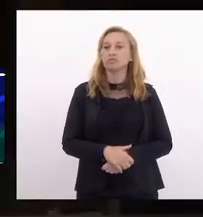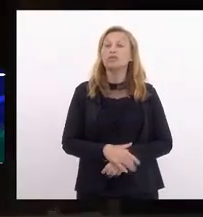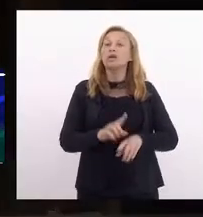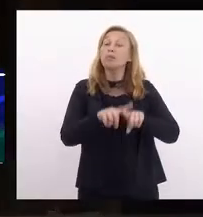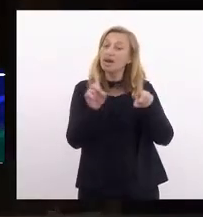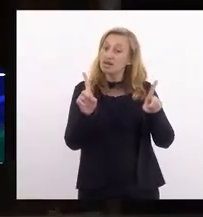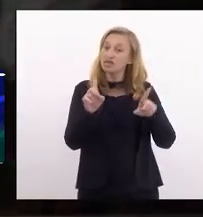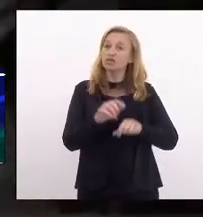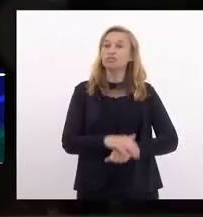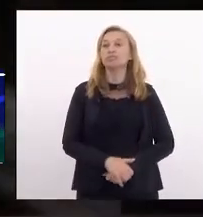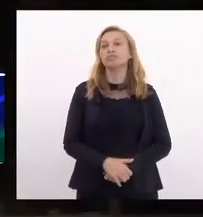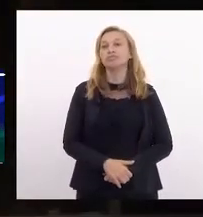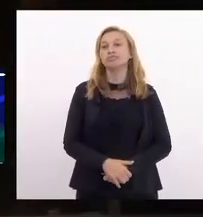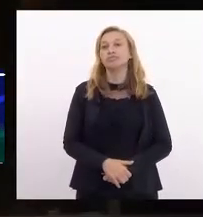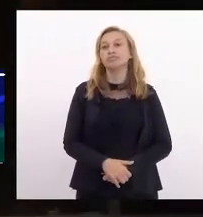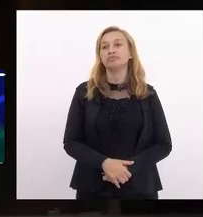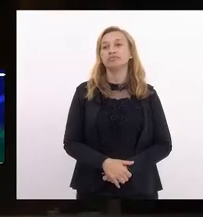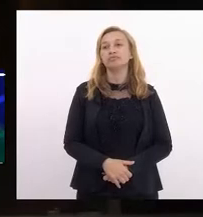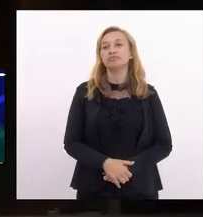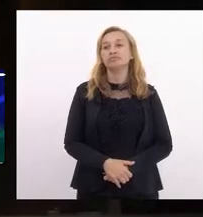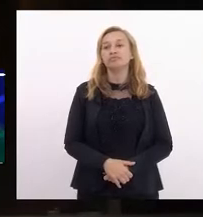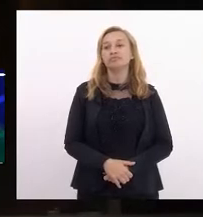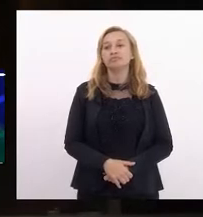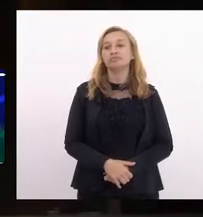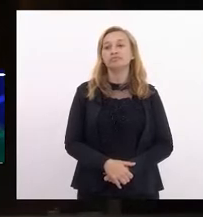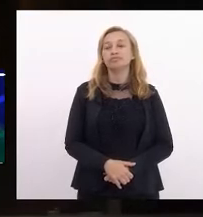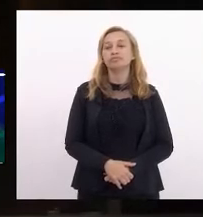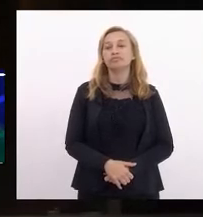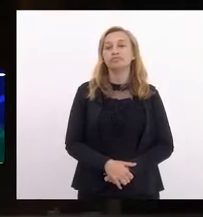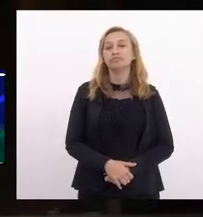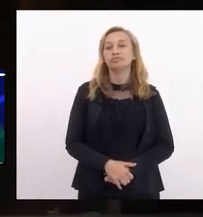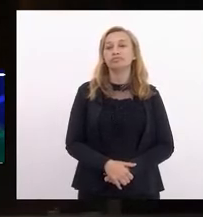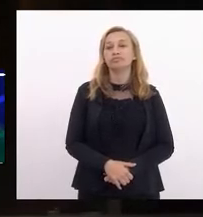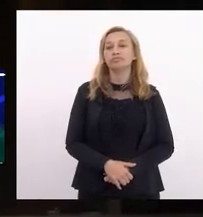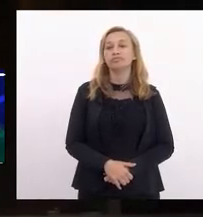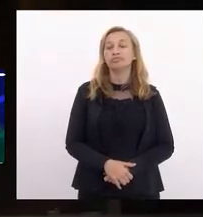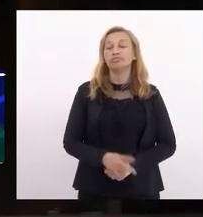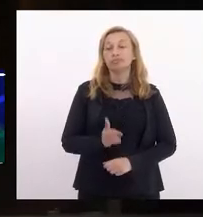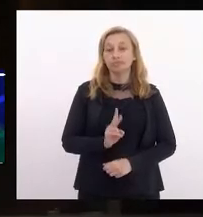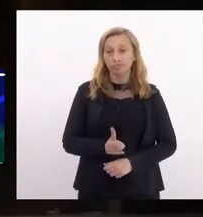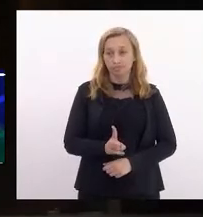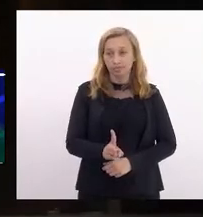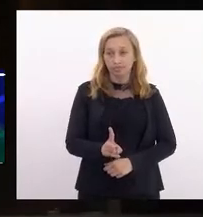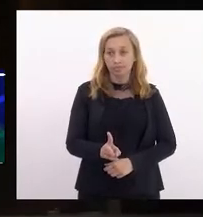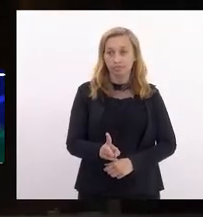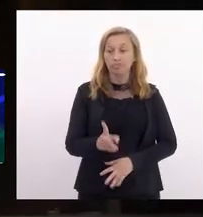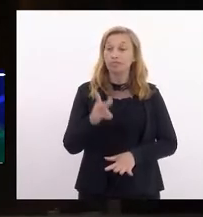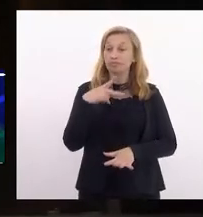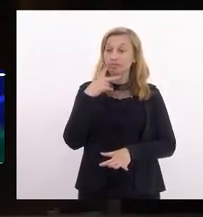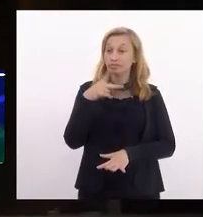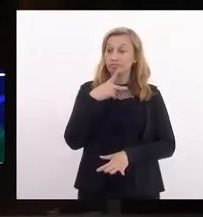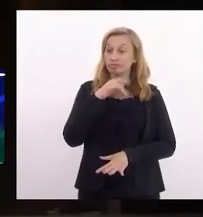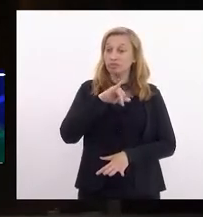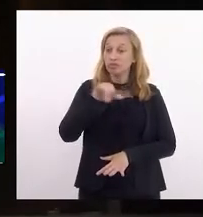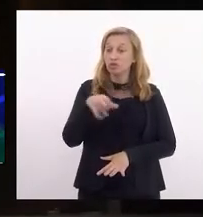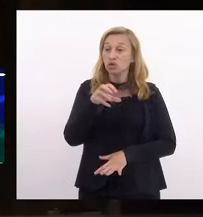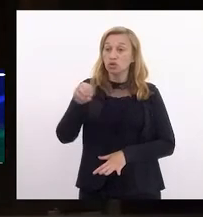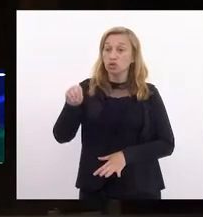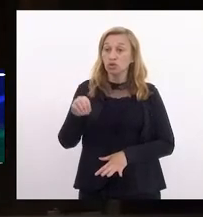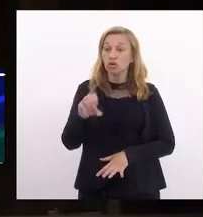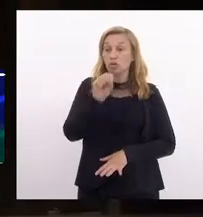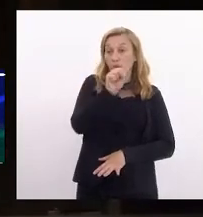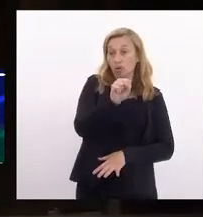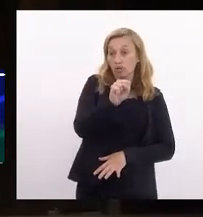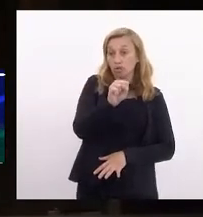mais nós temos que seguir o que dizia João